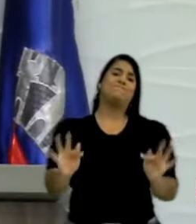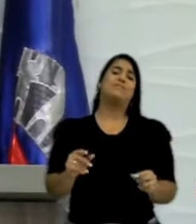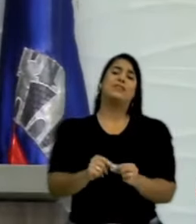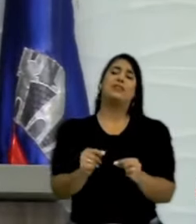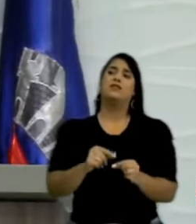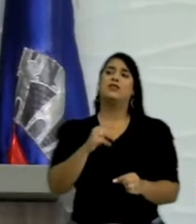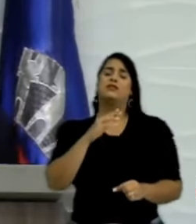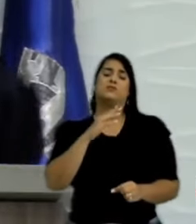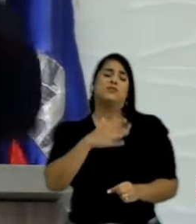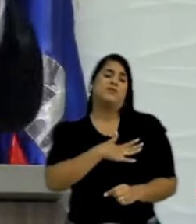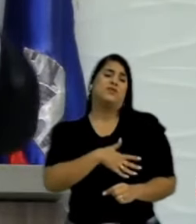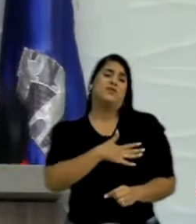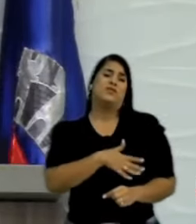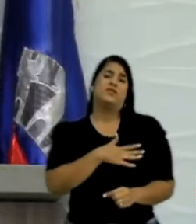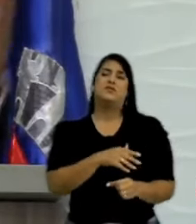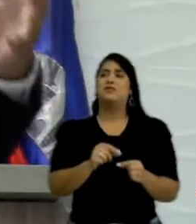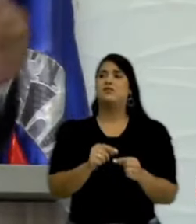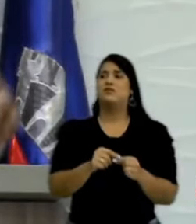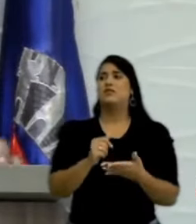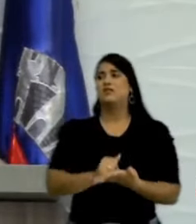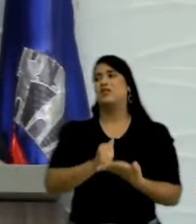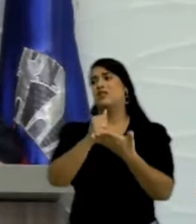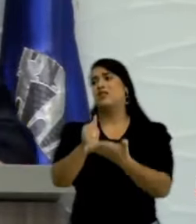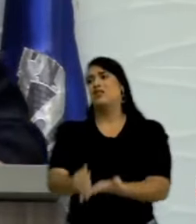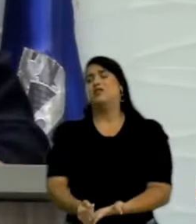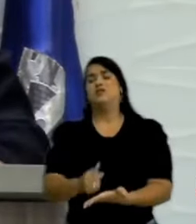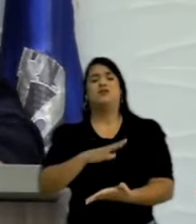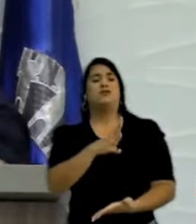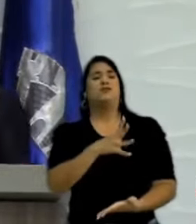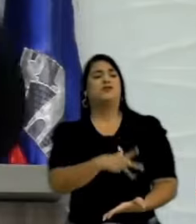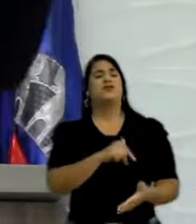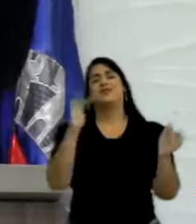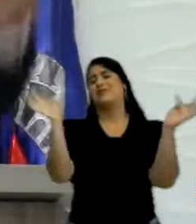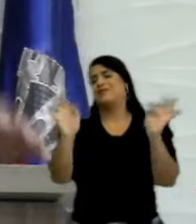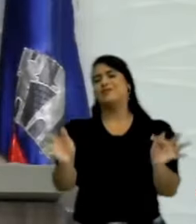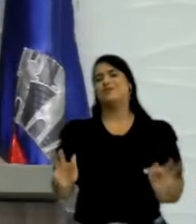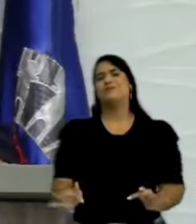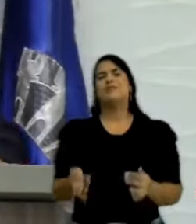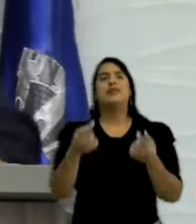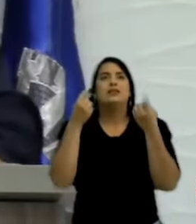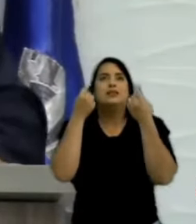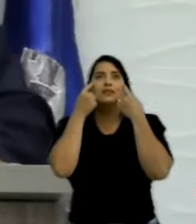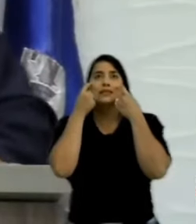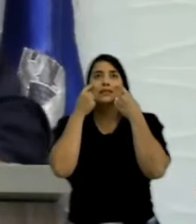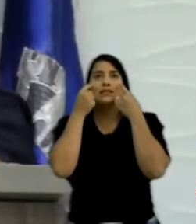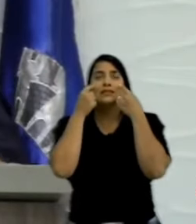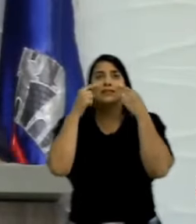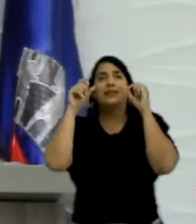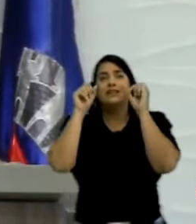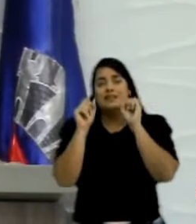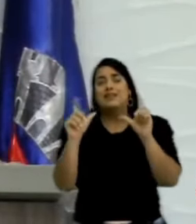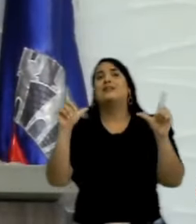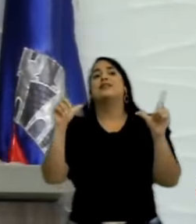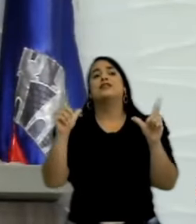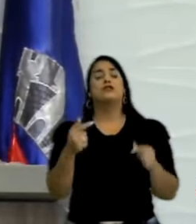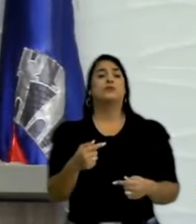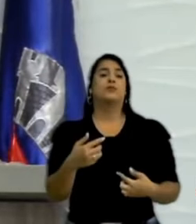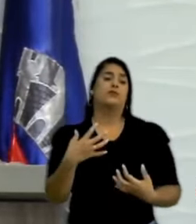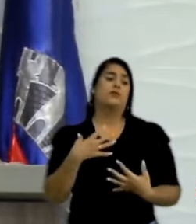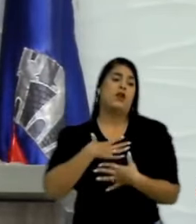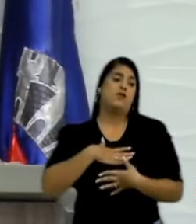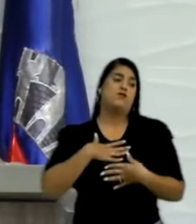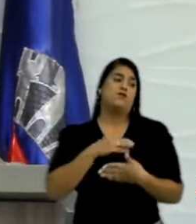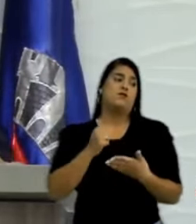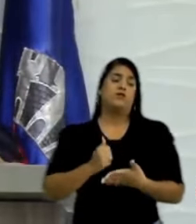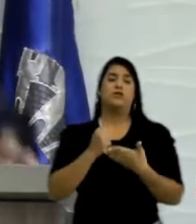porque gosto. Quando eu faço um favor, meu coração fica feliz. Meus olhos brilham porque eu gosto de ajudar o terceiro. Eu